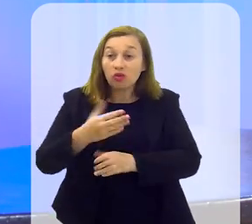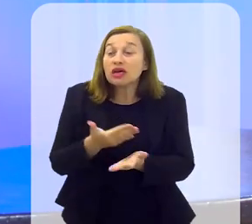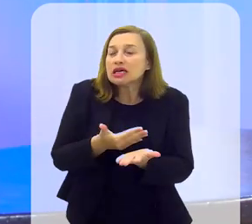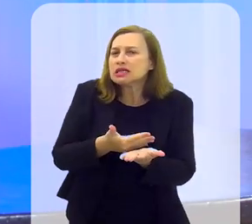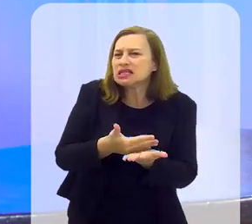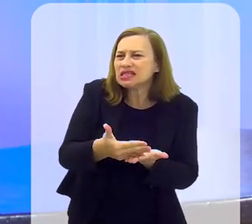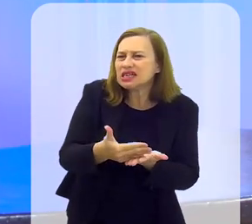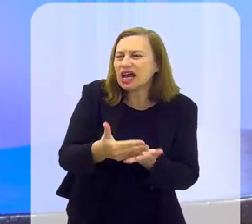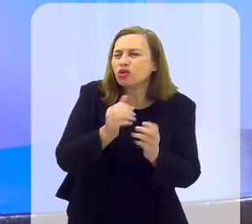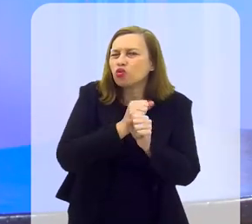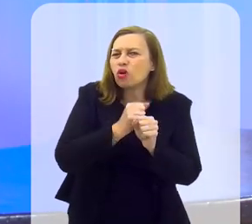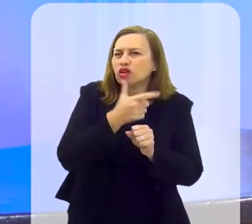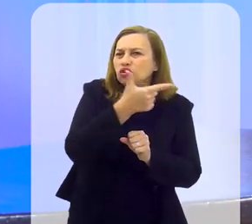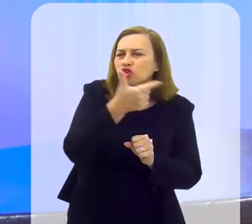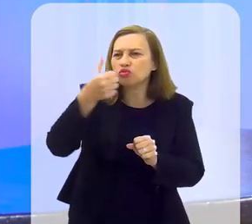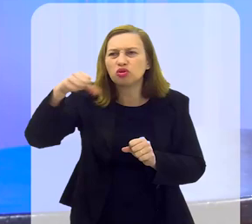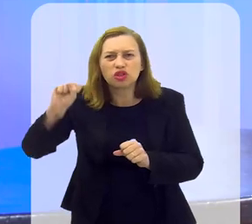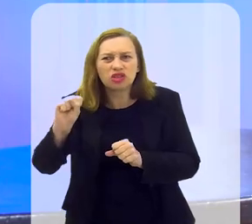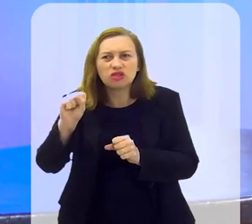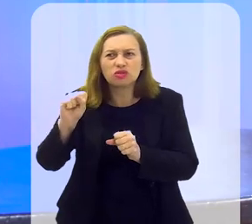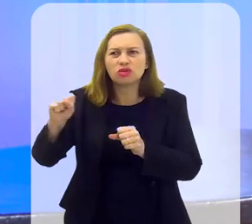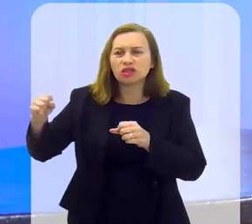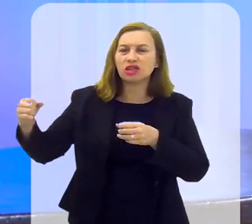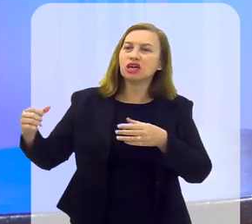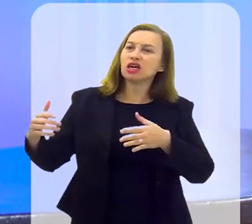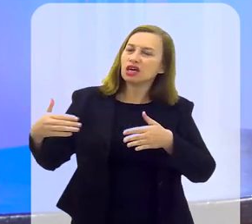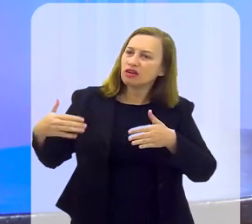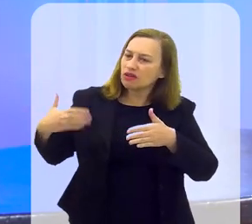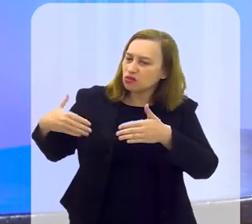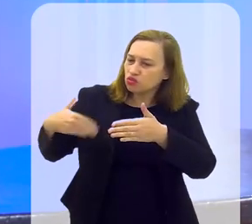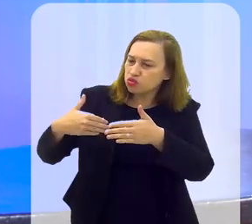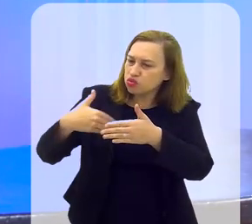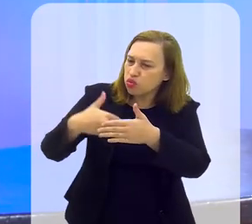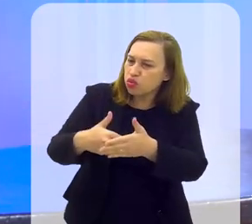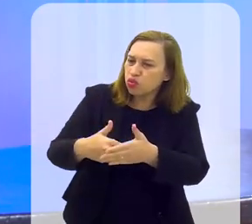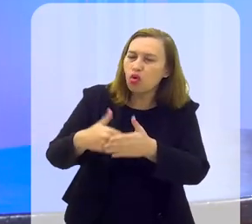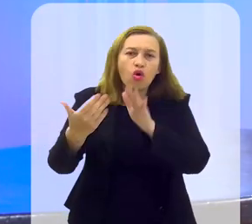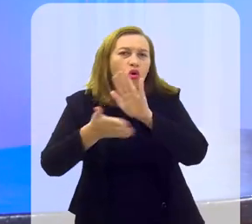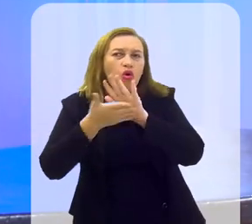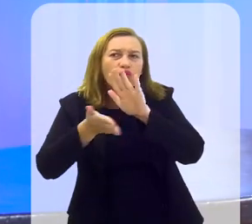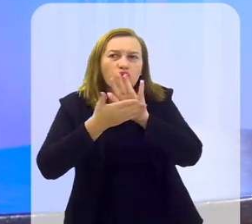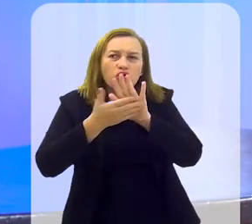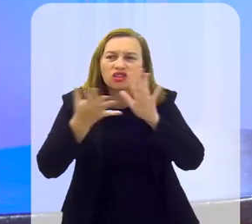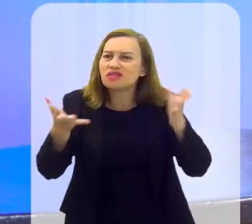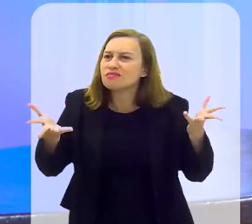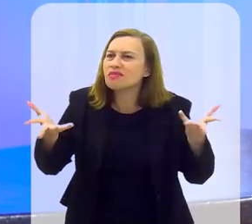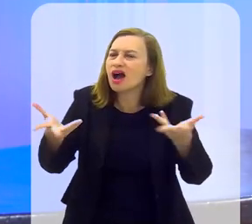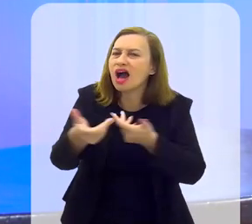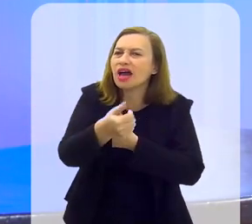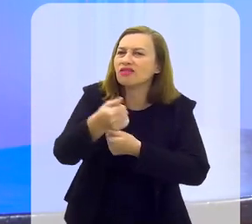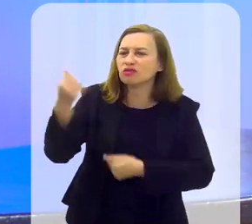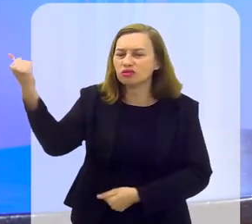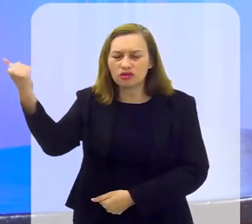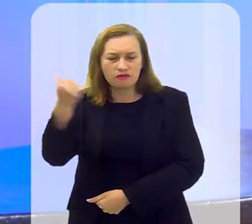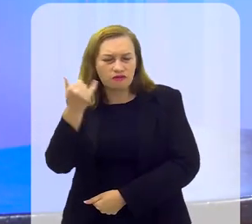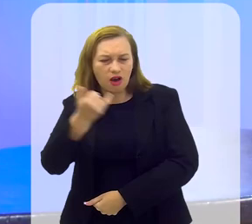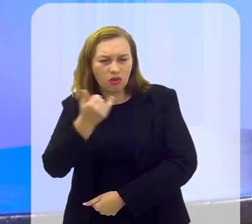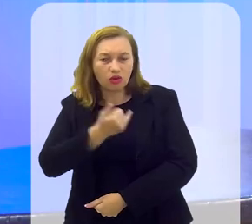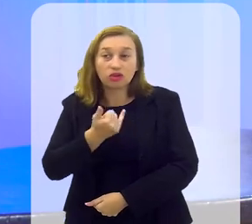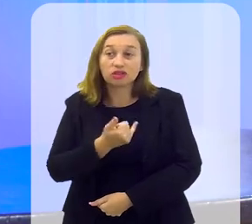começaram em 2018 e vem despontando trazendo um melodias músicas que falam coração